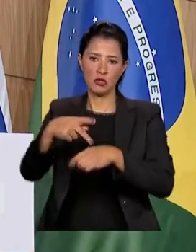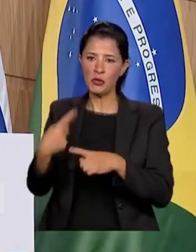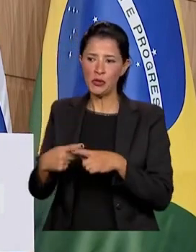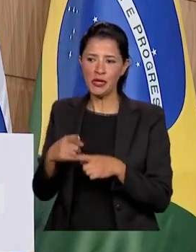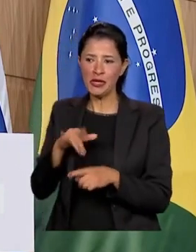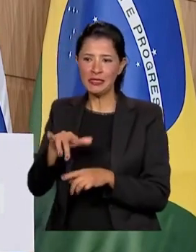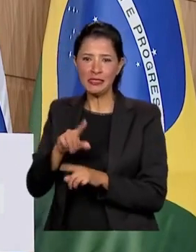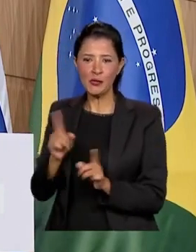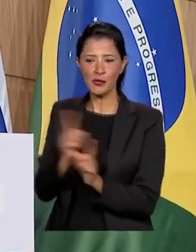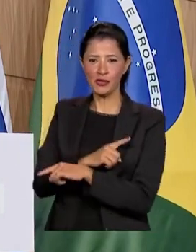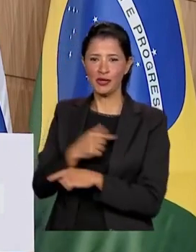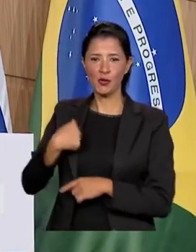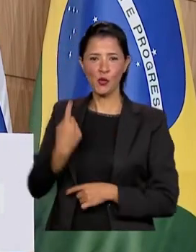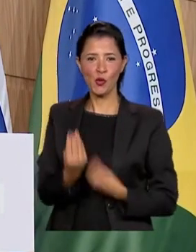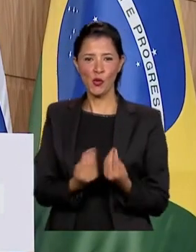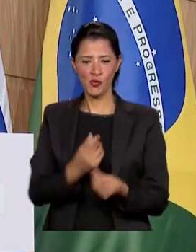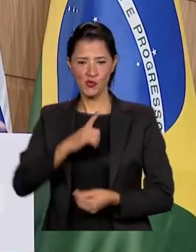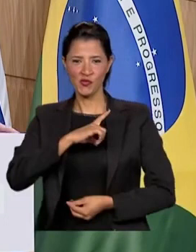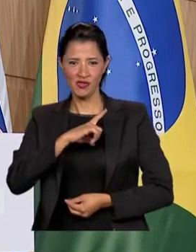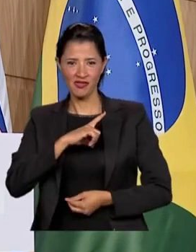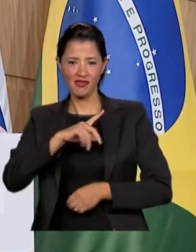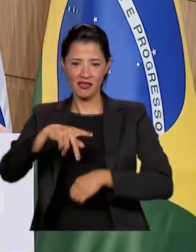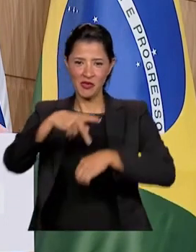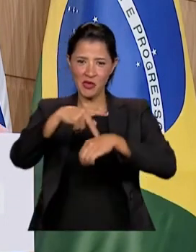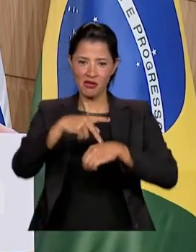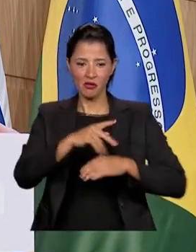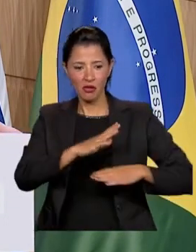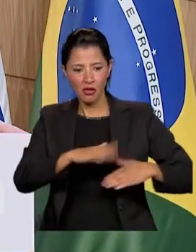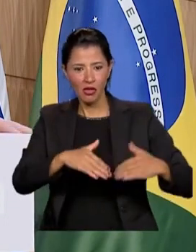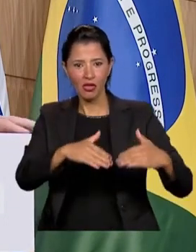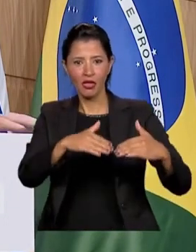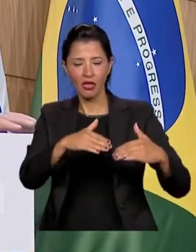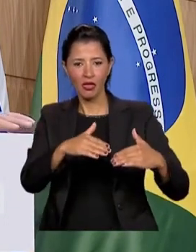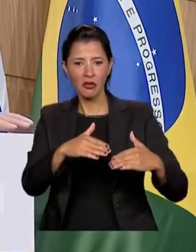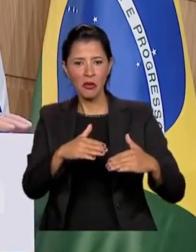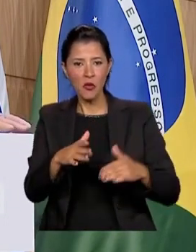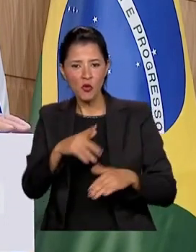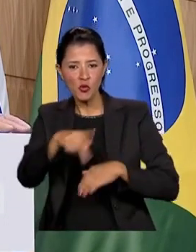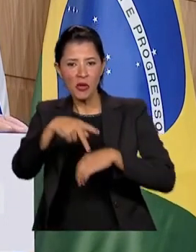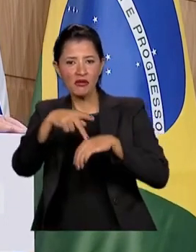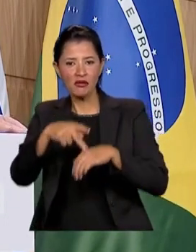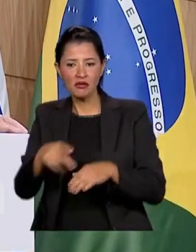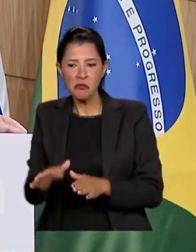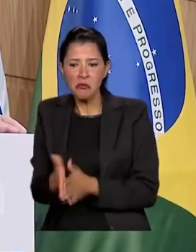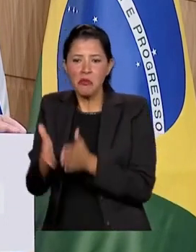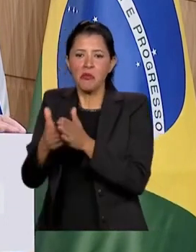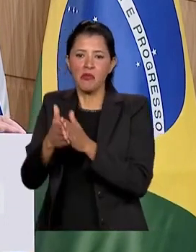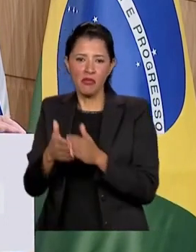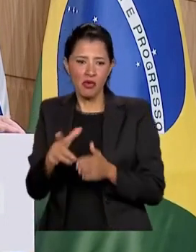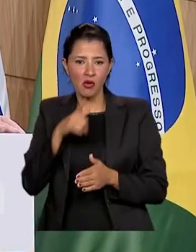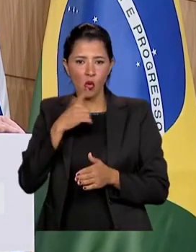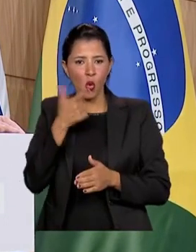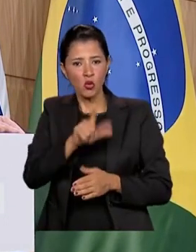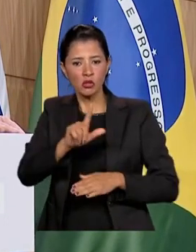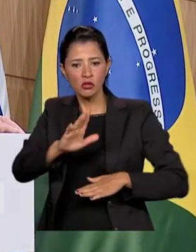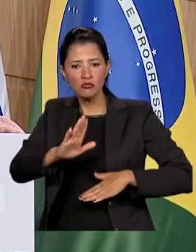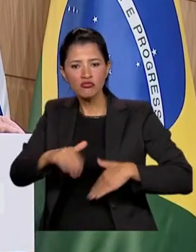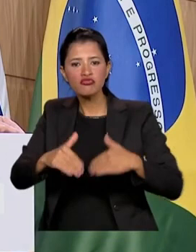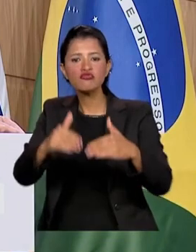nunca iremos ter os países em desenvolvimento, os países mais pobres, conseguindo se